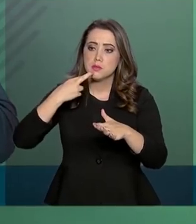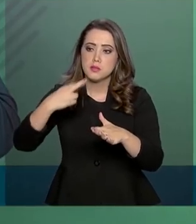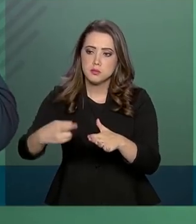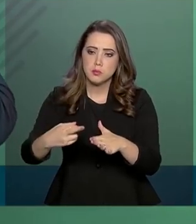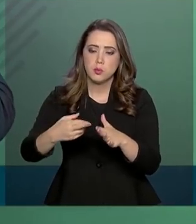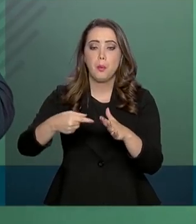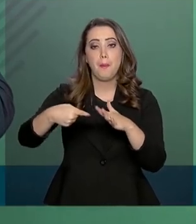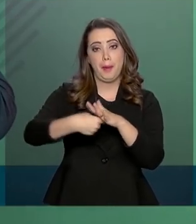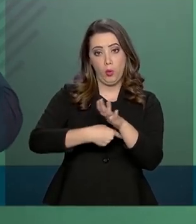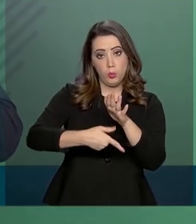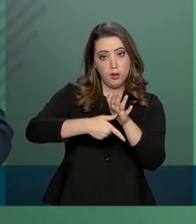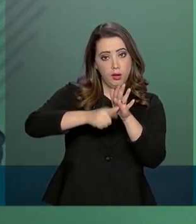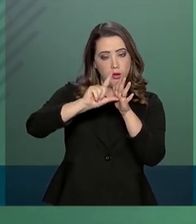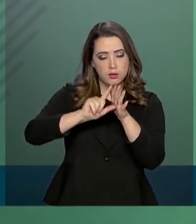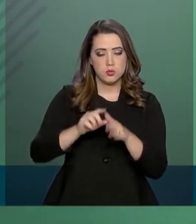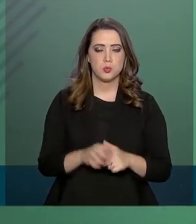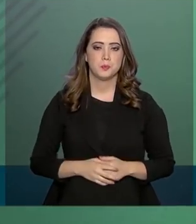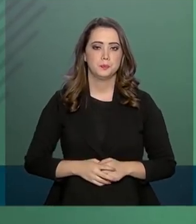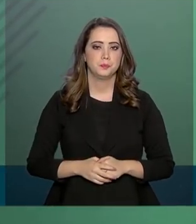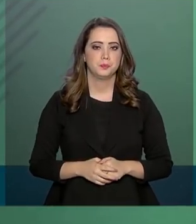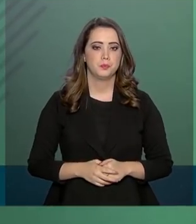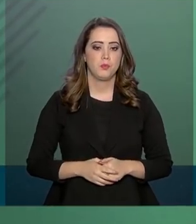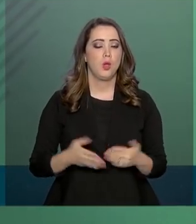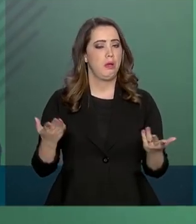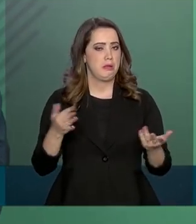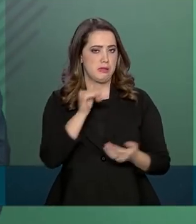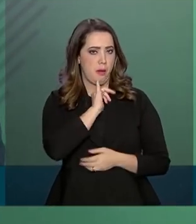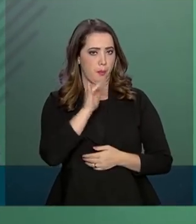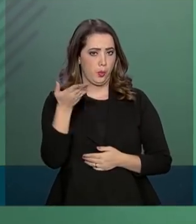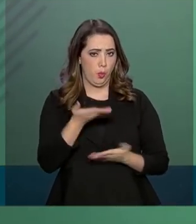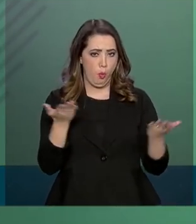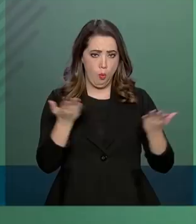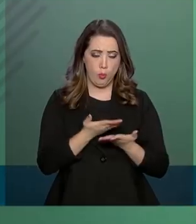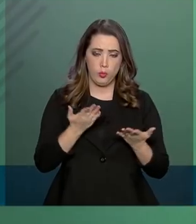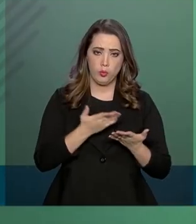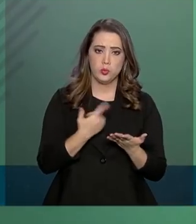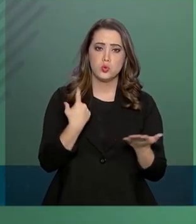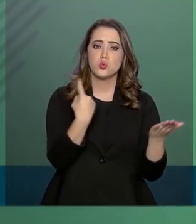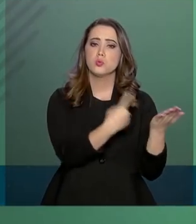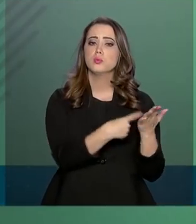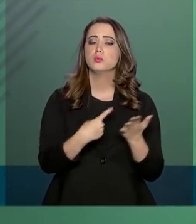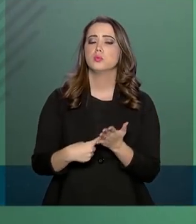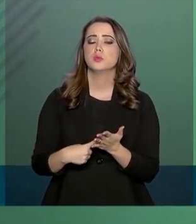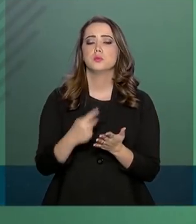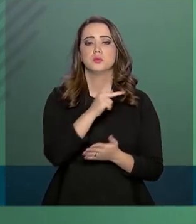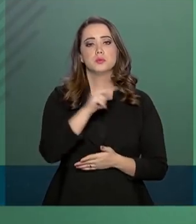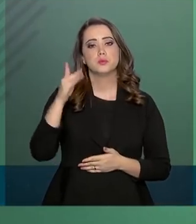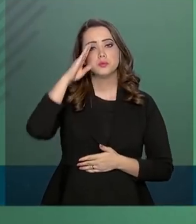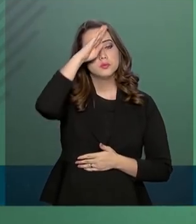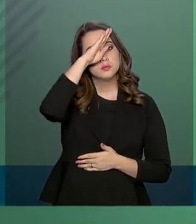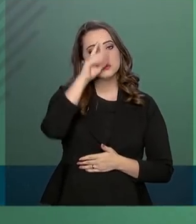alguns dos questionamentos dos jornalistas hoje com relação à agenda do presidente